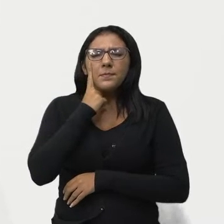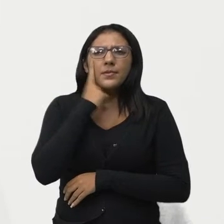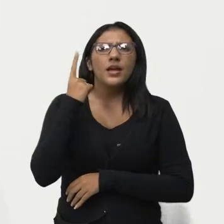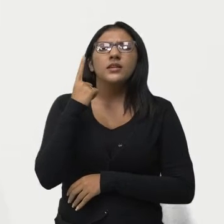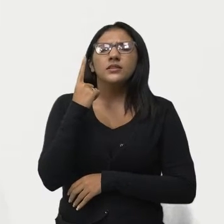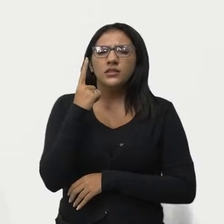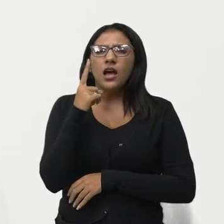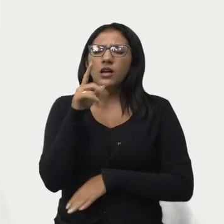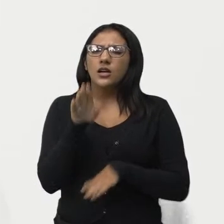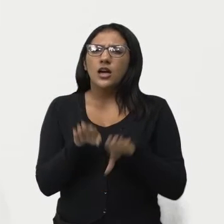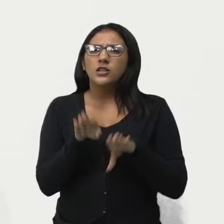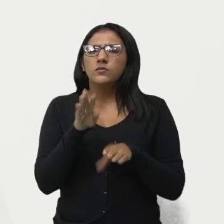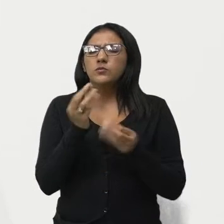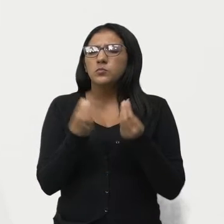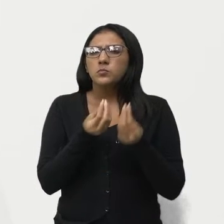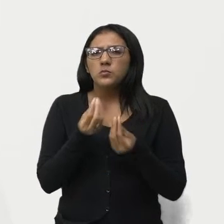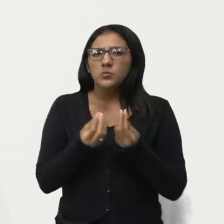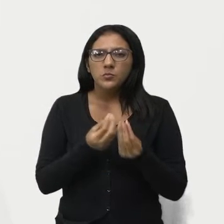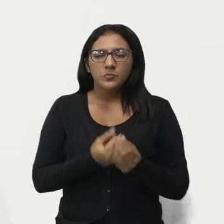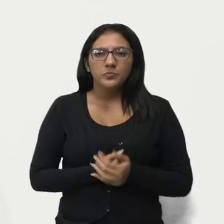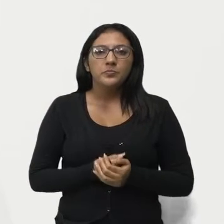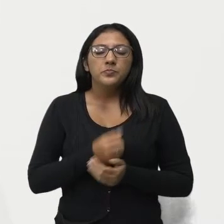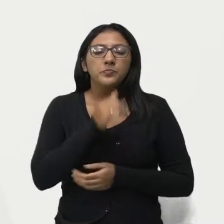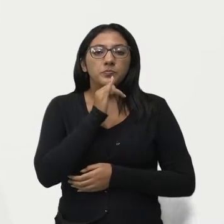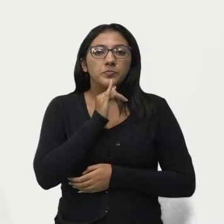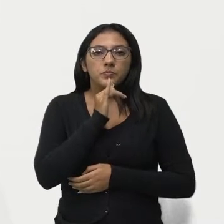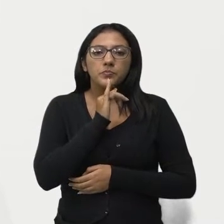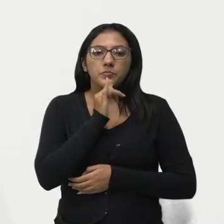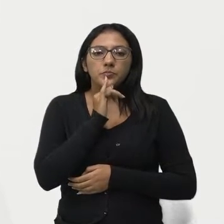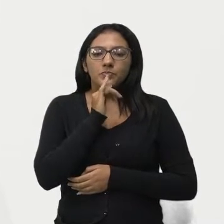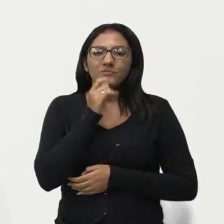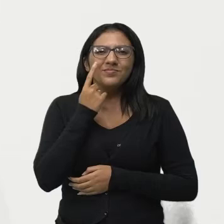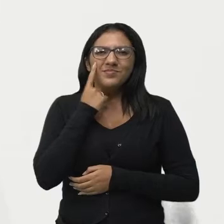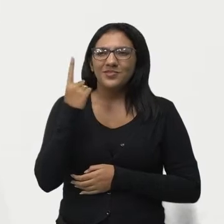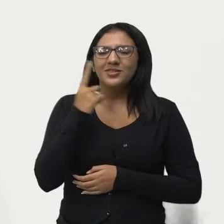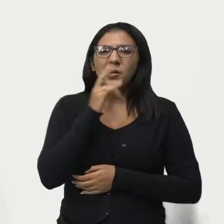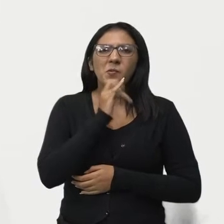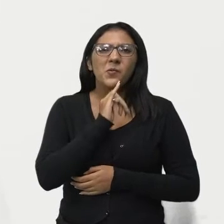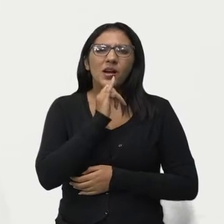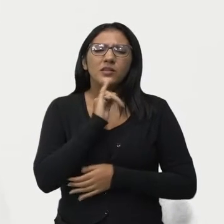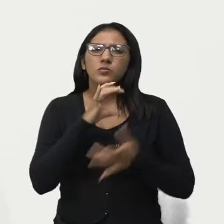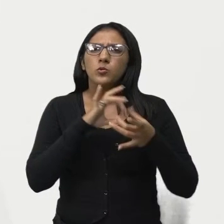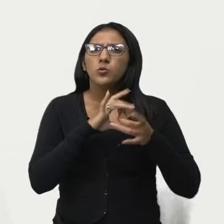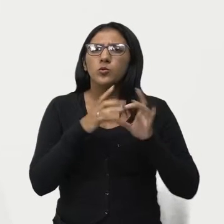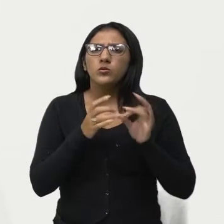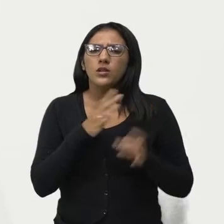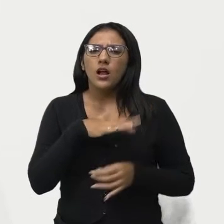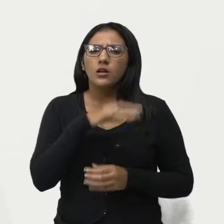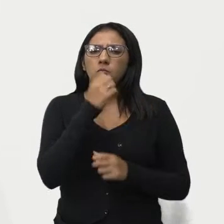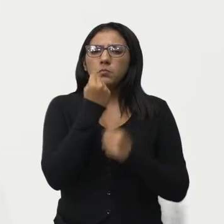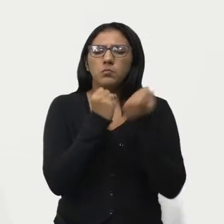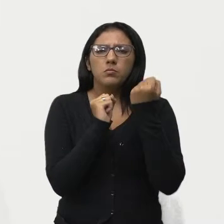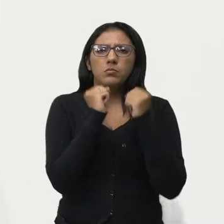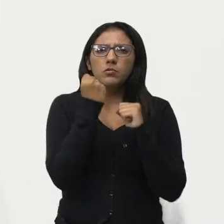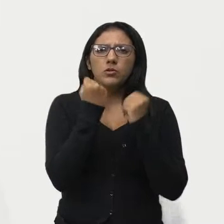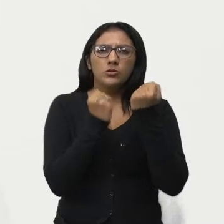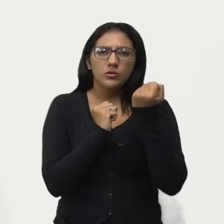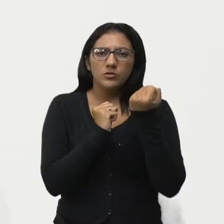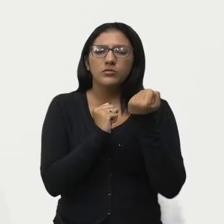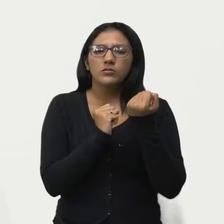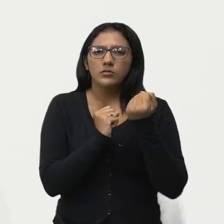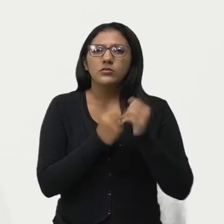pouco genérica, né? Então quando a gente tem, por exemplo, no caso desse contexto aí, as máquinas, né? A gente